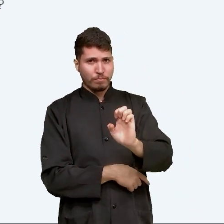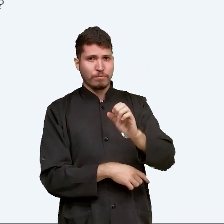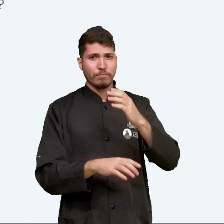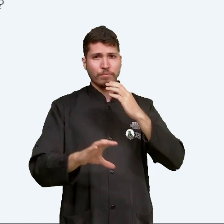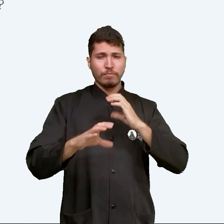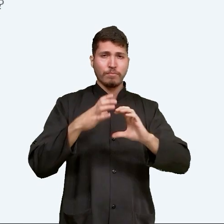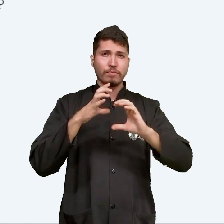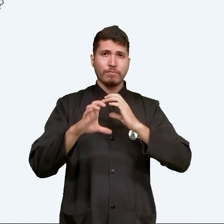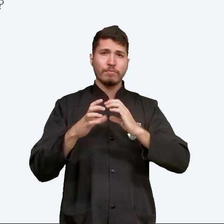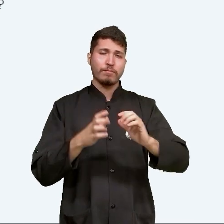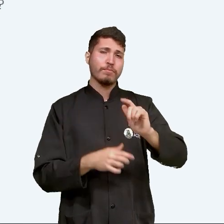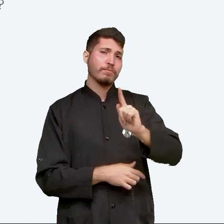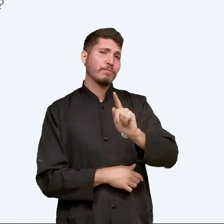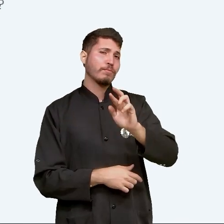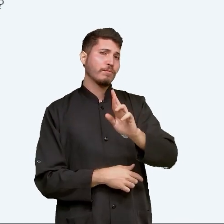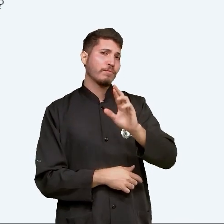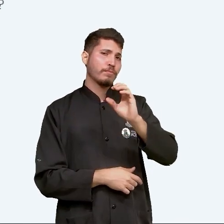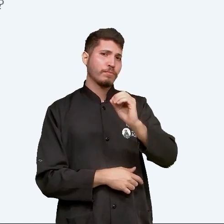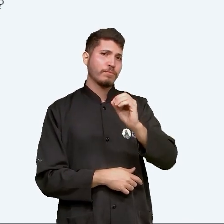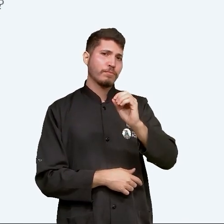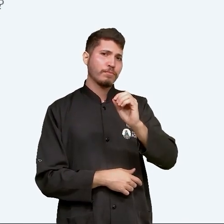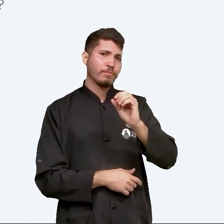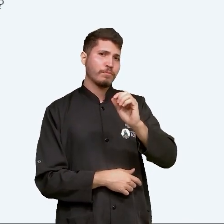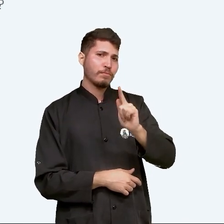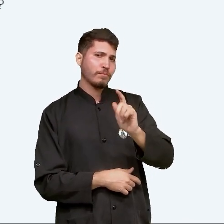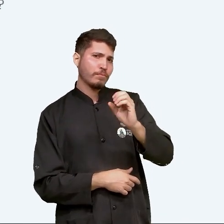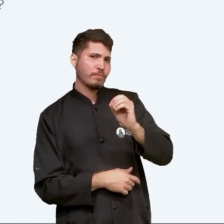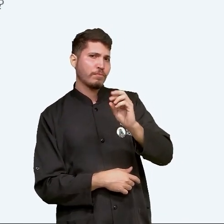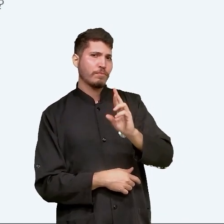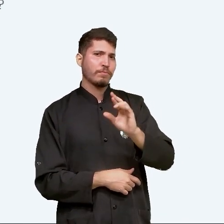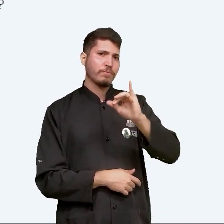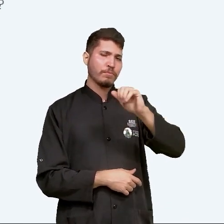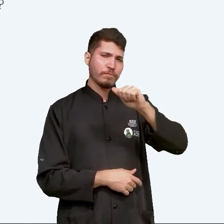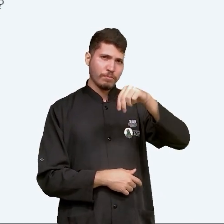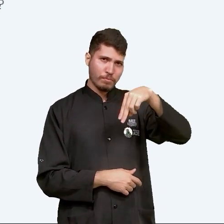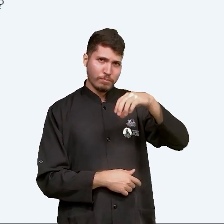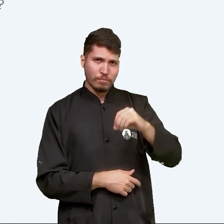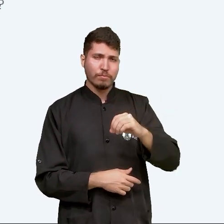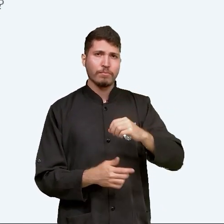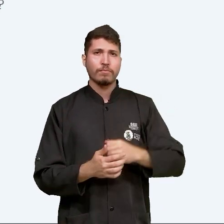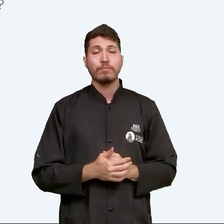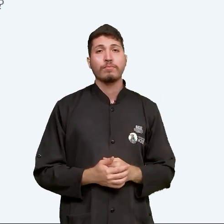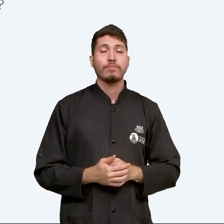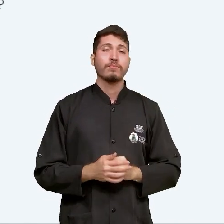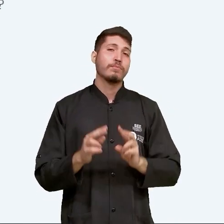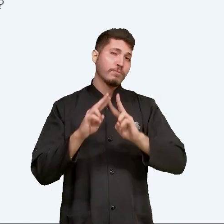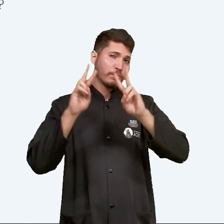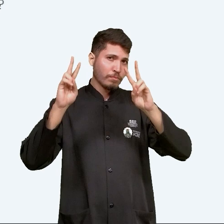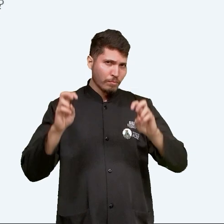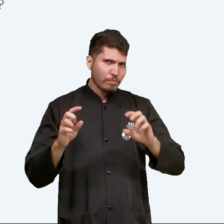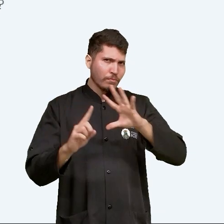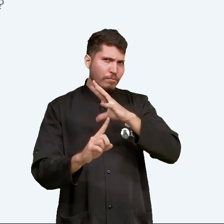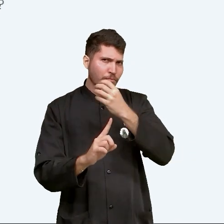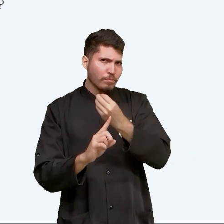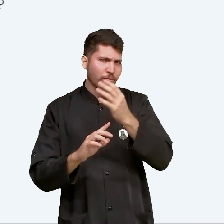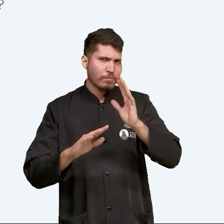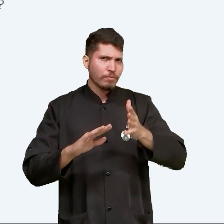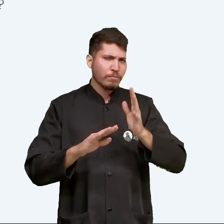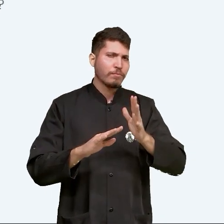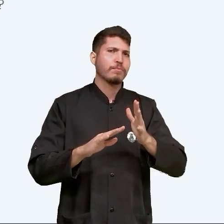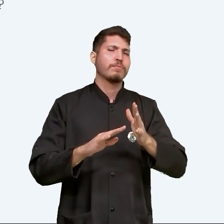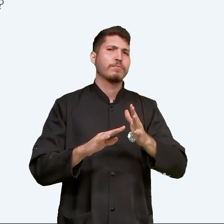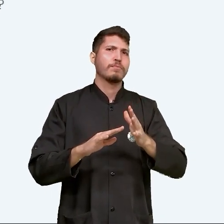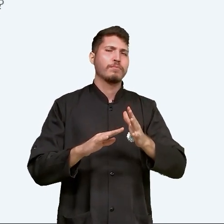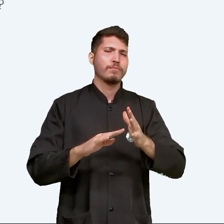gente, de arte contemporânea. O que é arte contemporânea? É essa arte mais moderna, tem uma obra